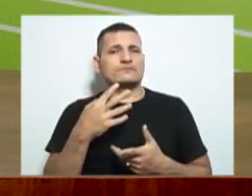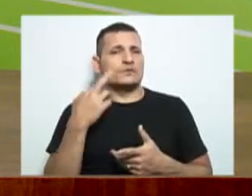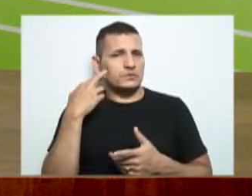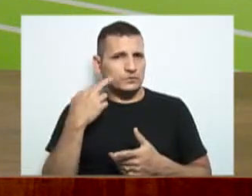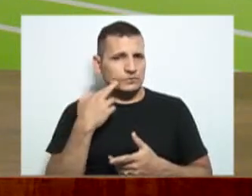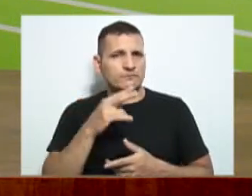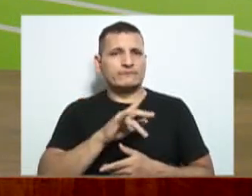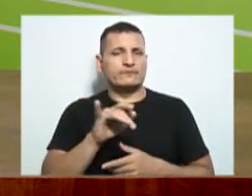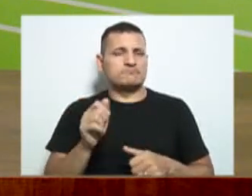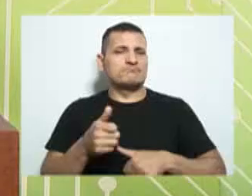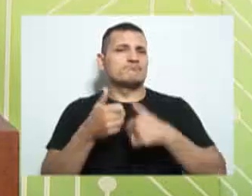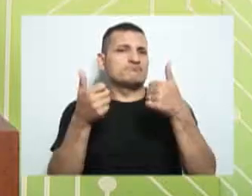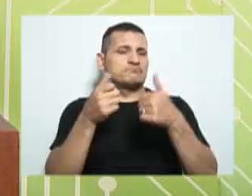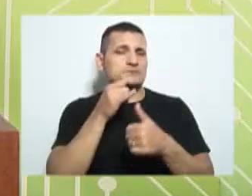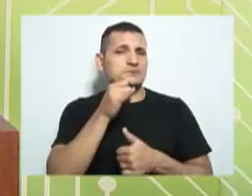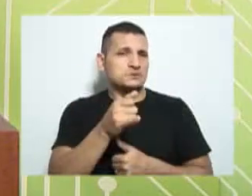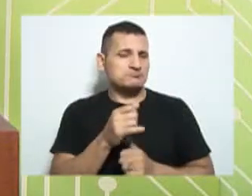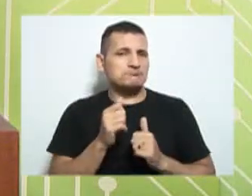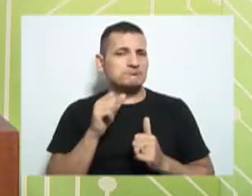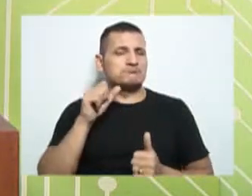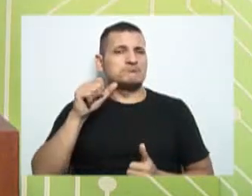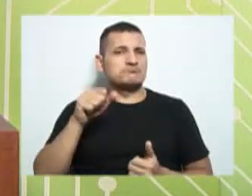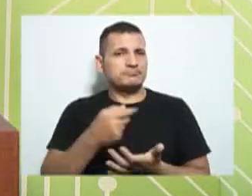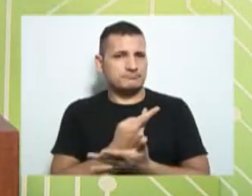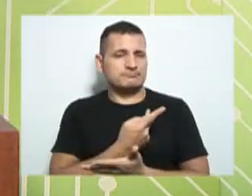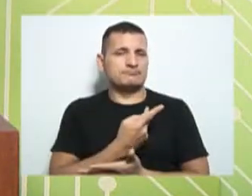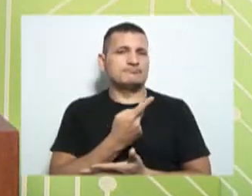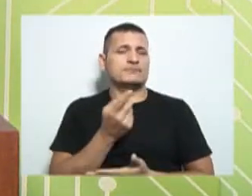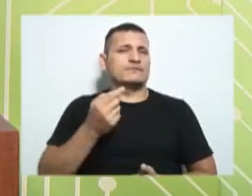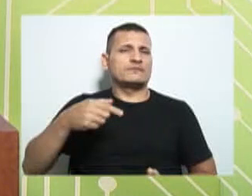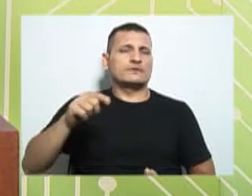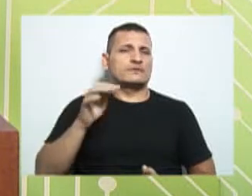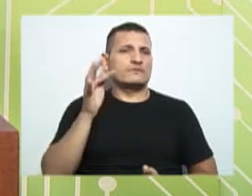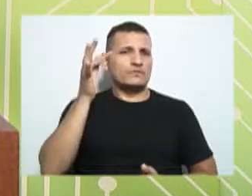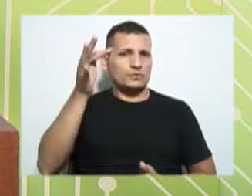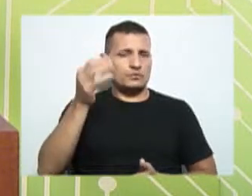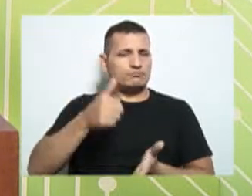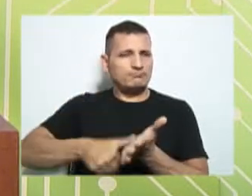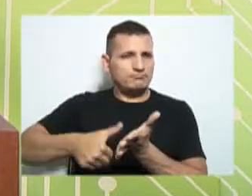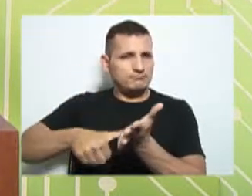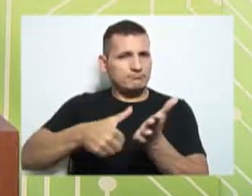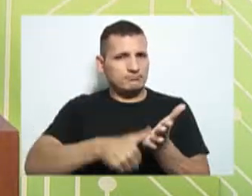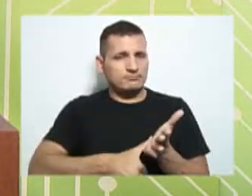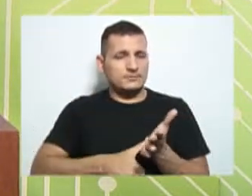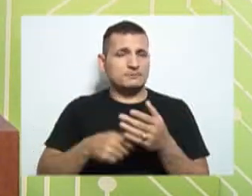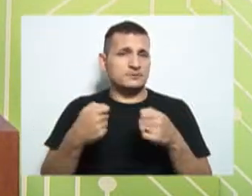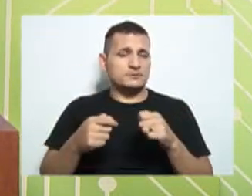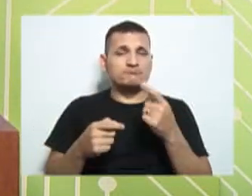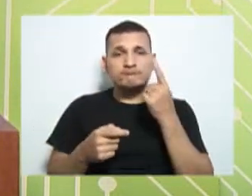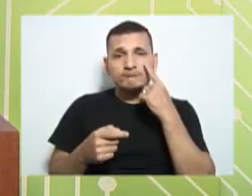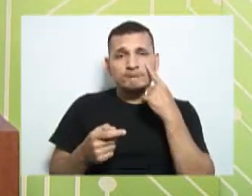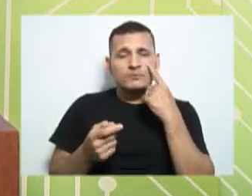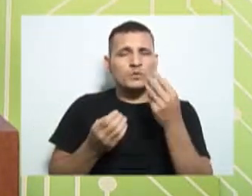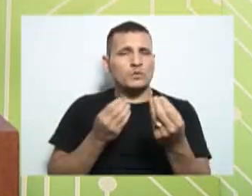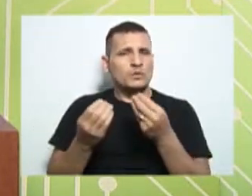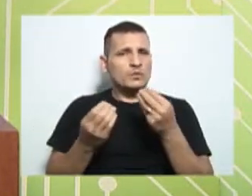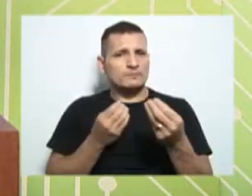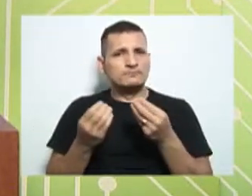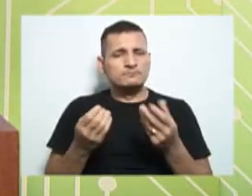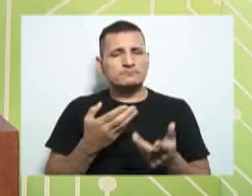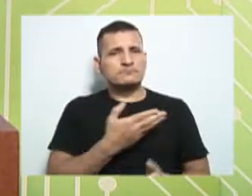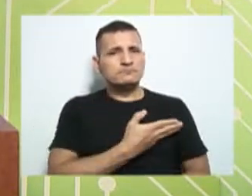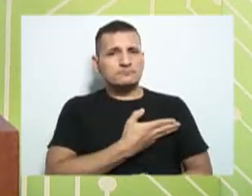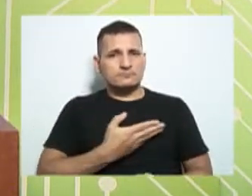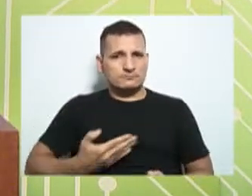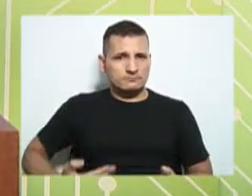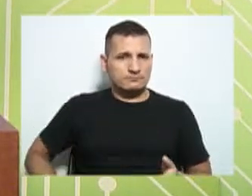isso acontecer. Vocês, como futuros cooperados, já têm que buscar isso com o estado de Rondônia, ver algo